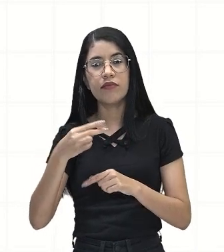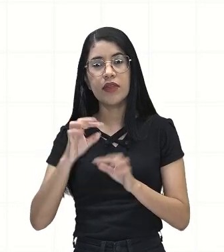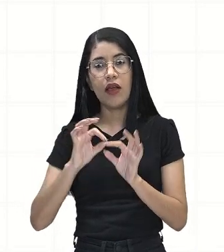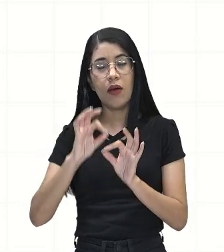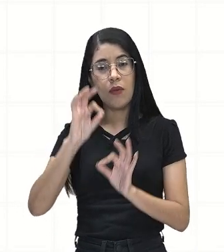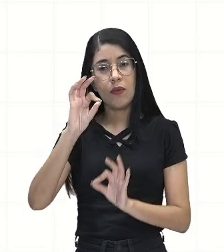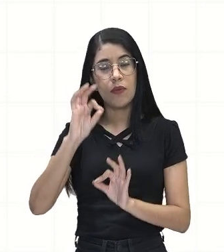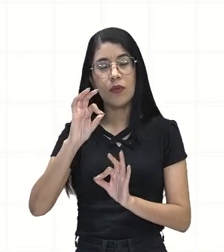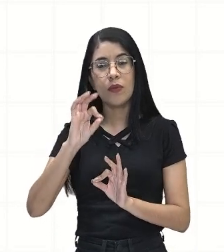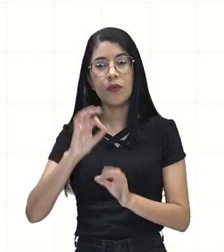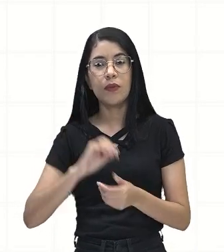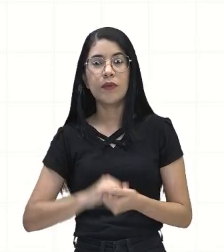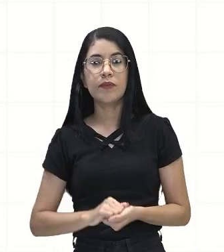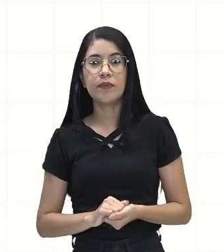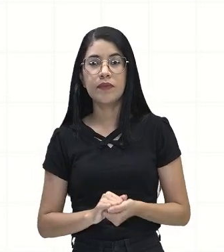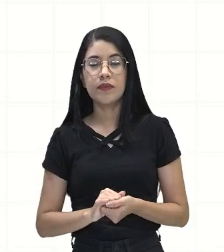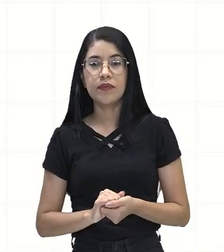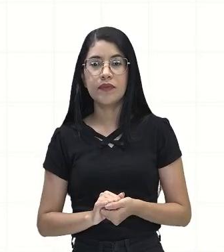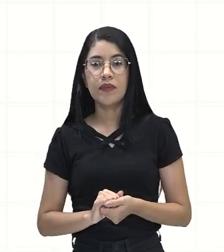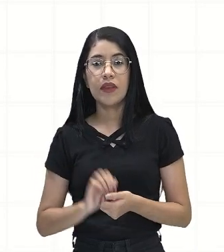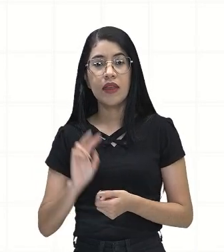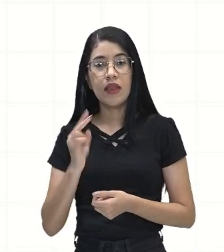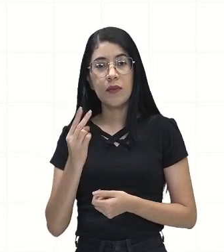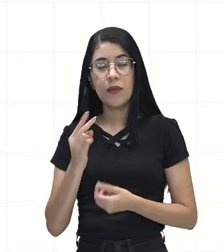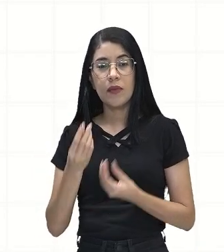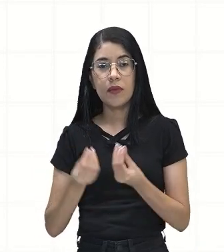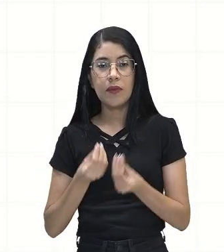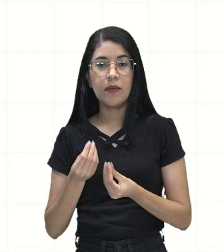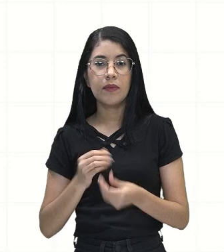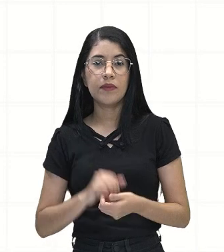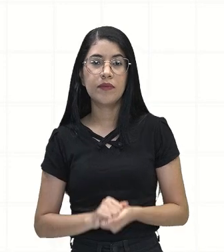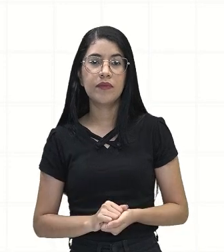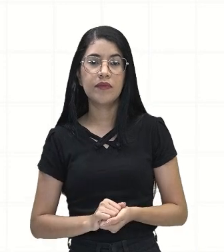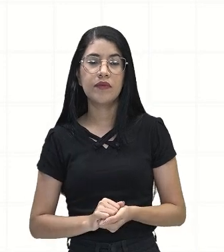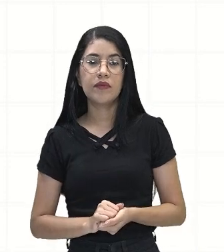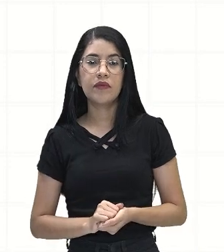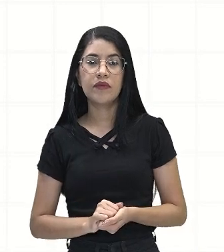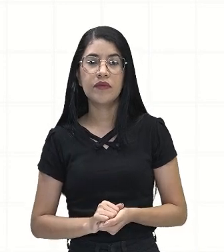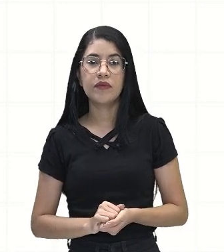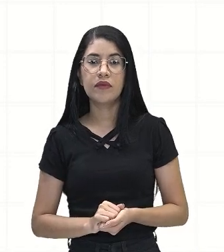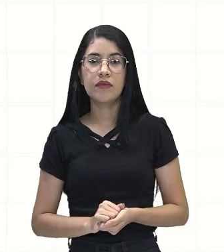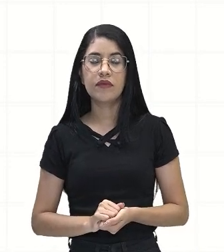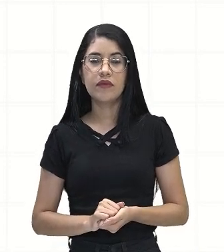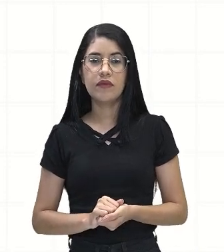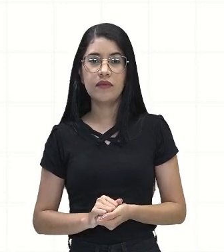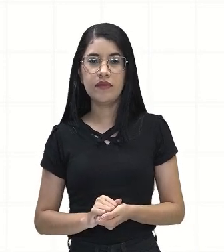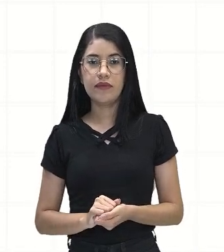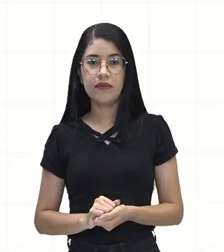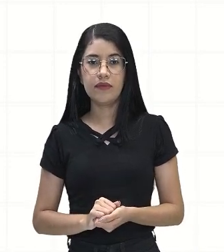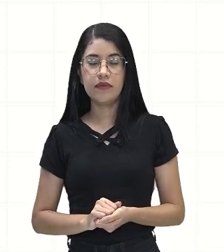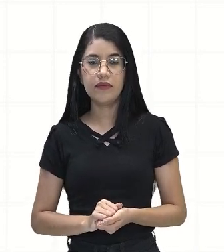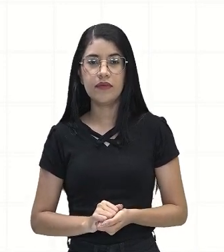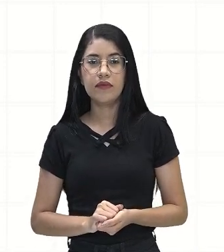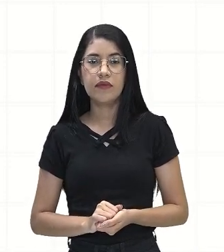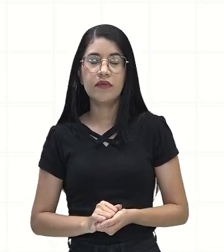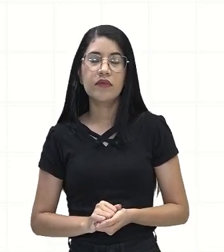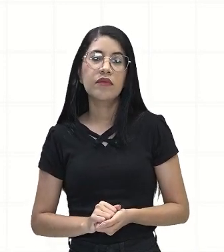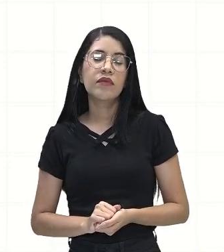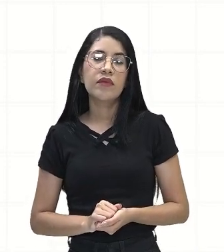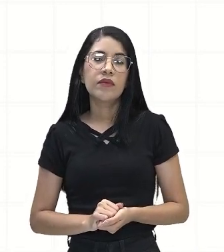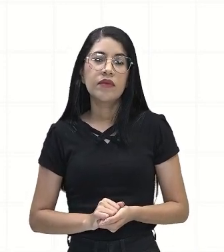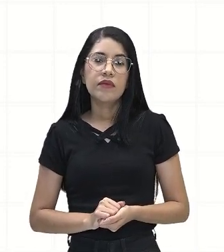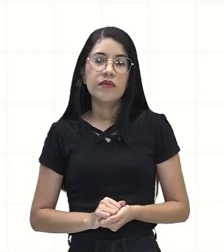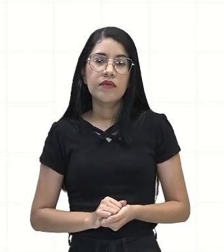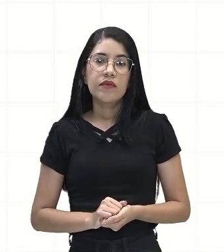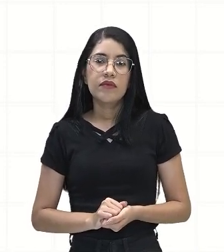H que nós traçamos, né? Então, vamos marcar aqui para ficar bonitinho. Então, o quadrado da